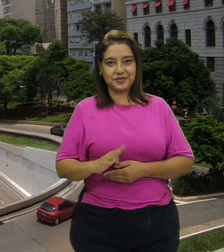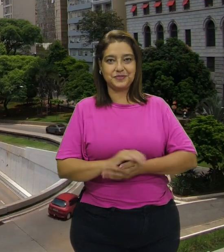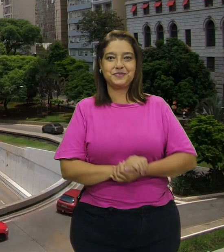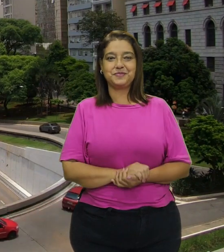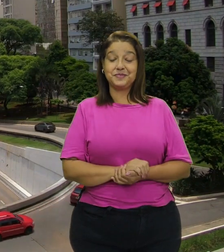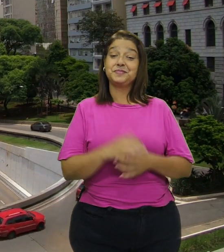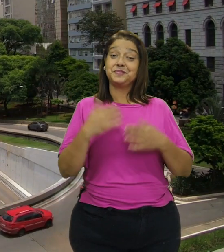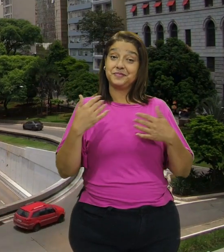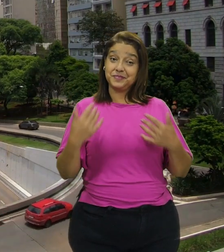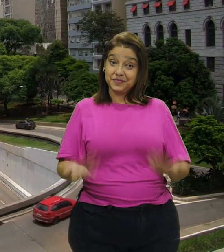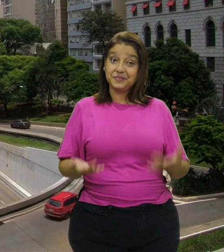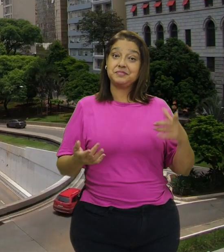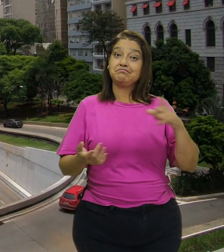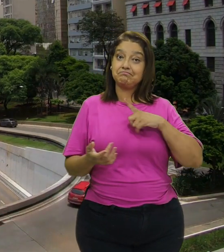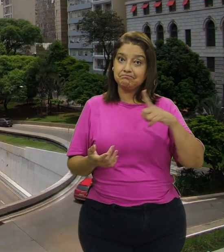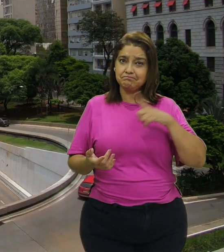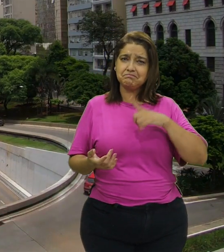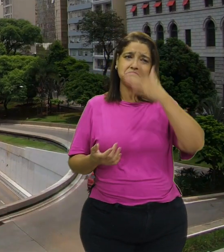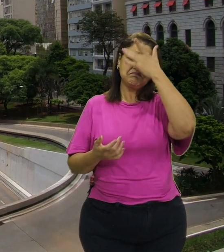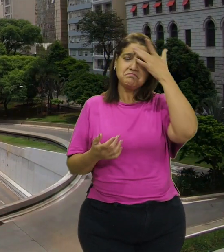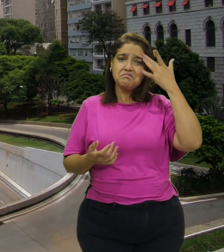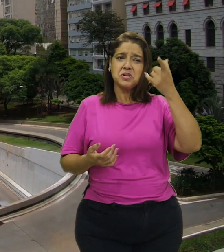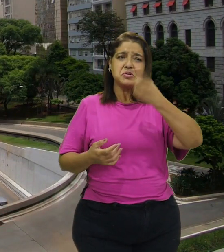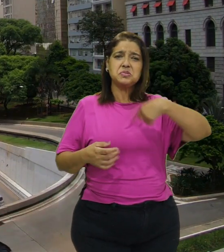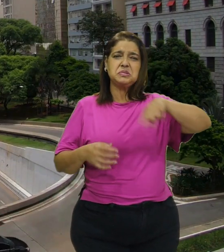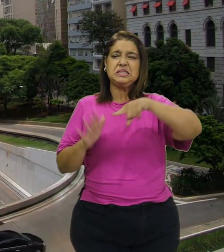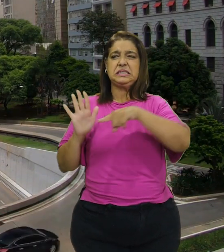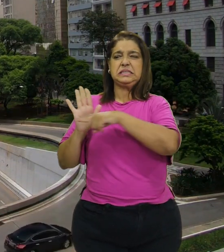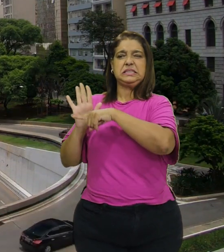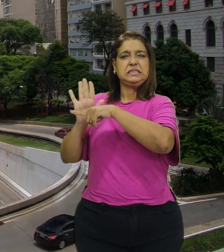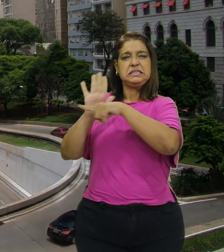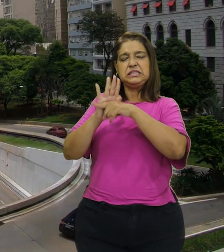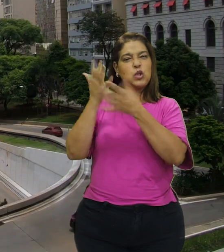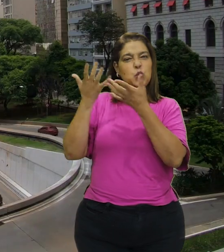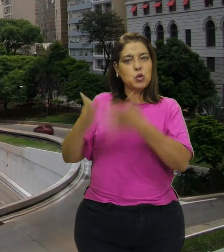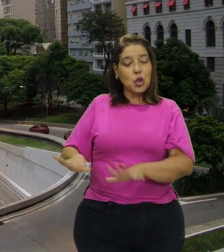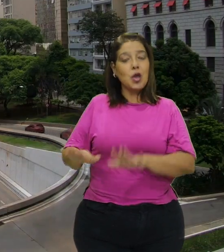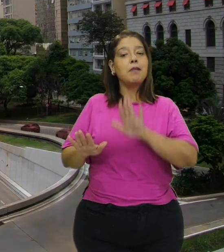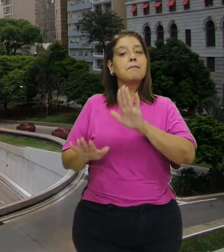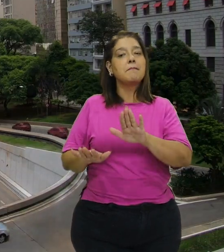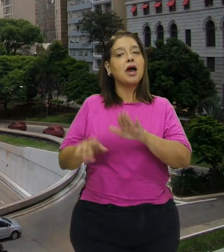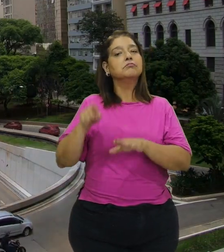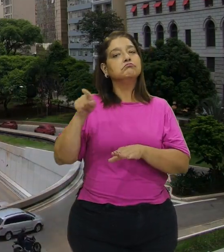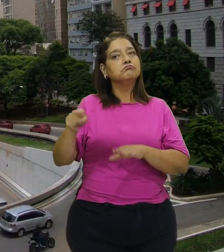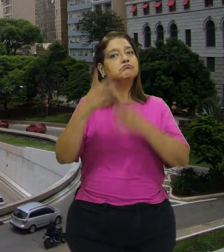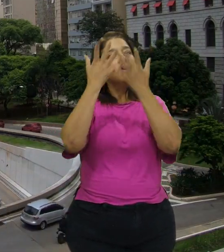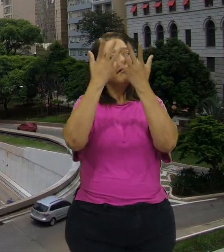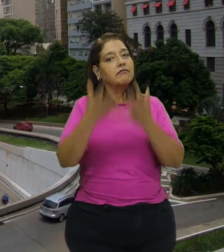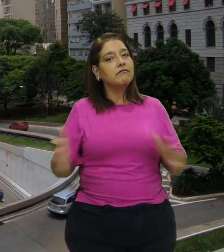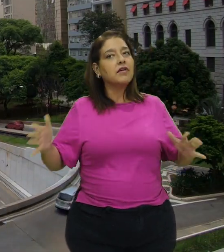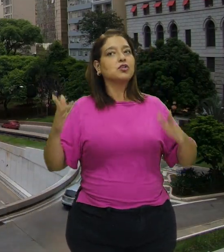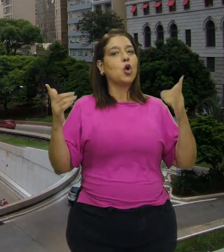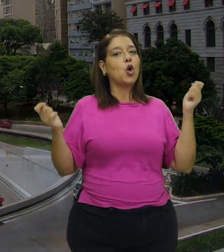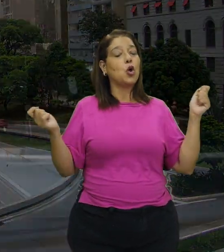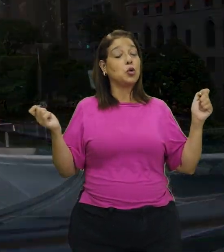brasileira. Apesar da reação negativa inicial, o evento consolidou